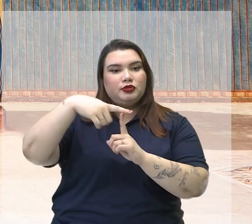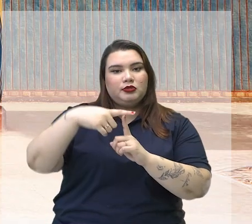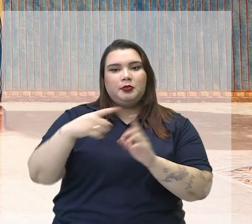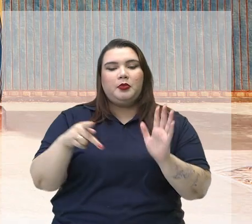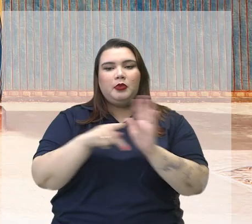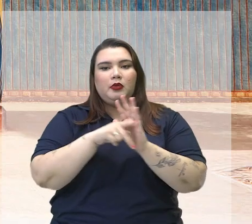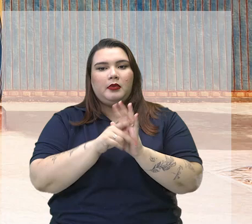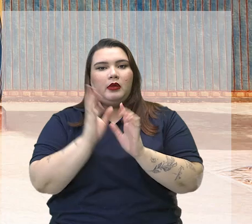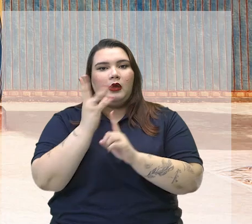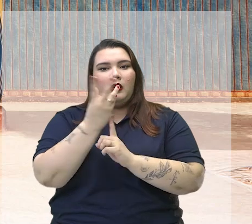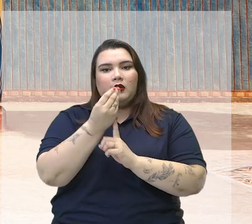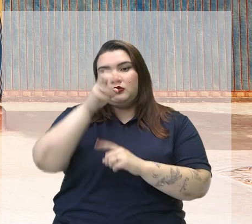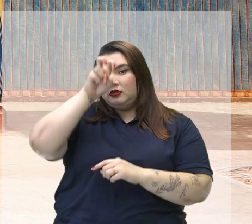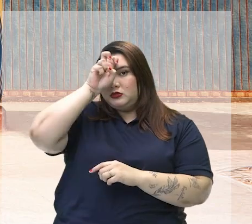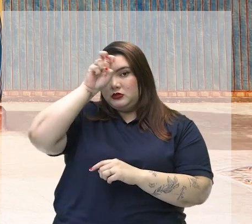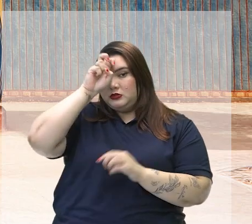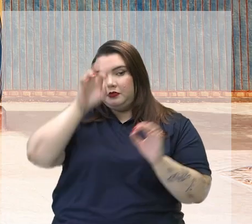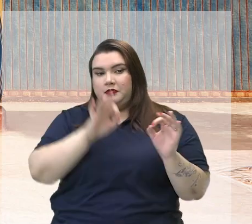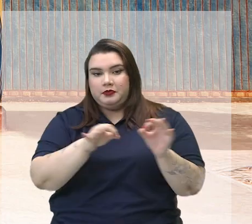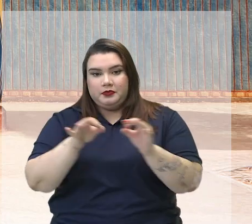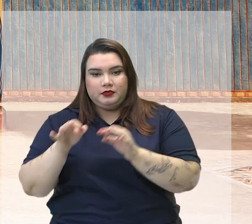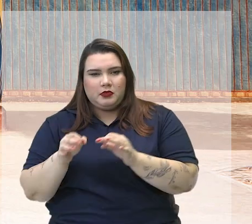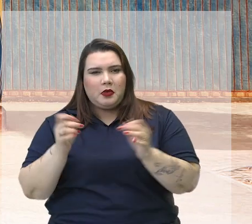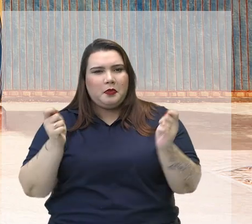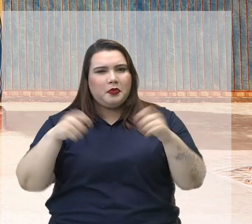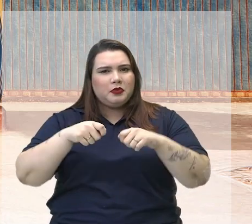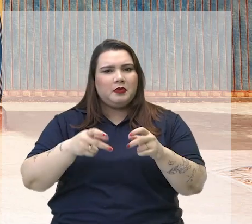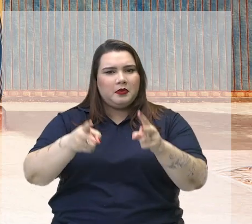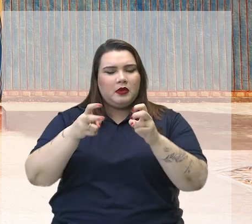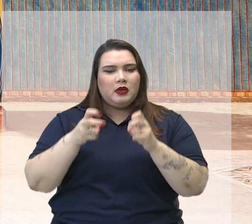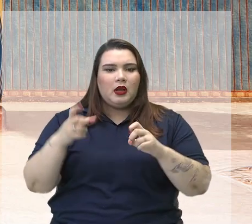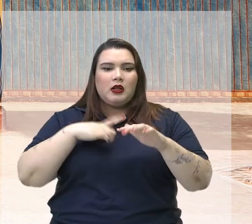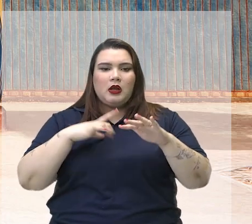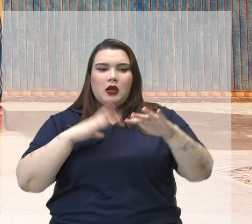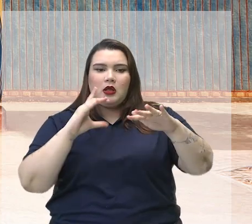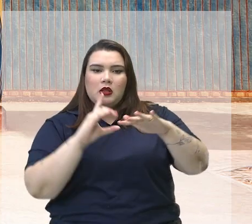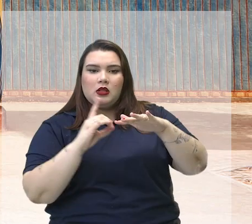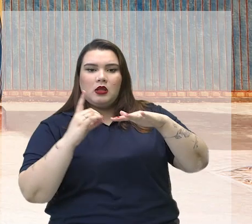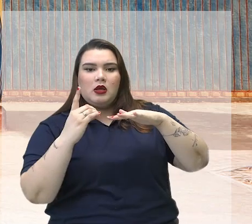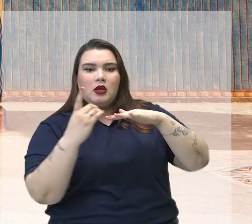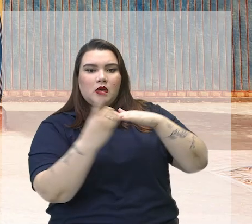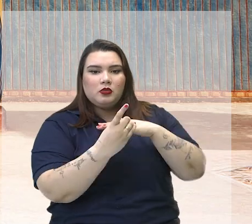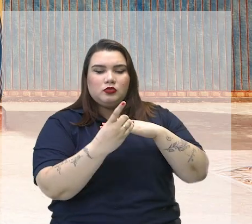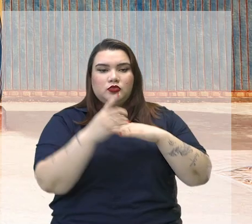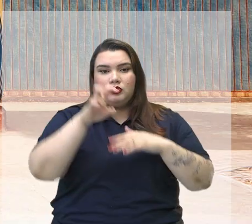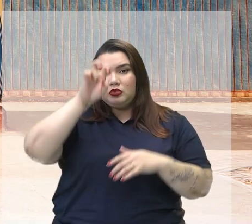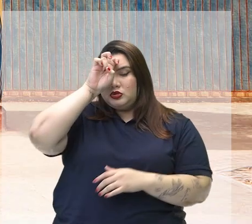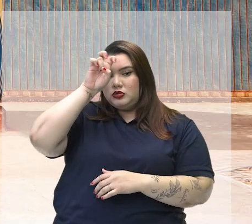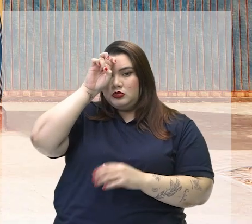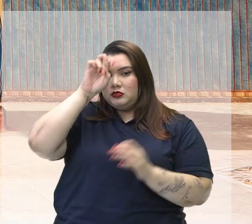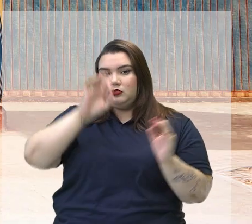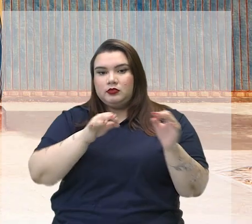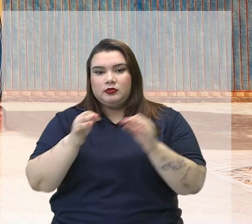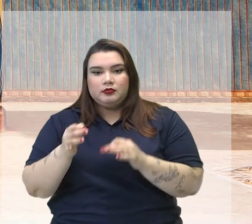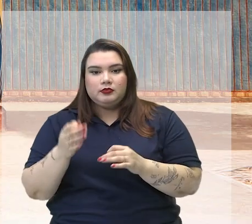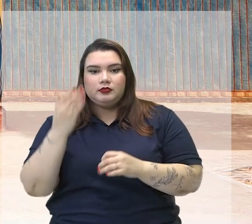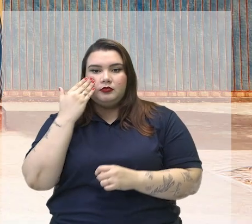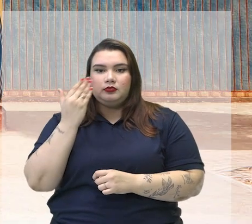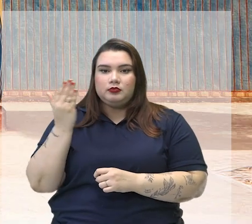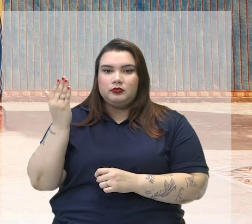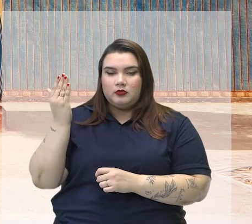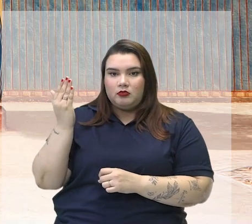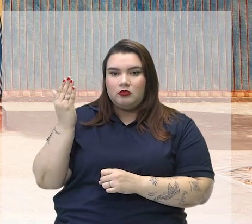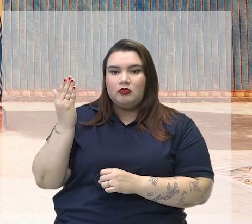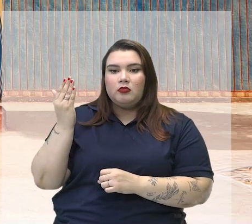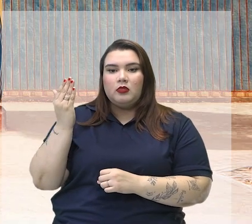ali vocês podem observar que temos os deuses egípcios. Aqui,